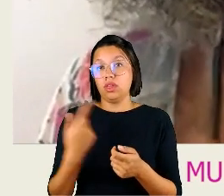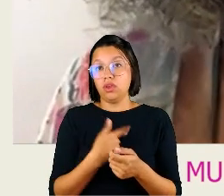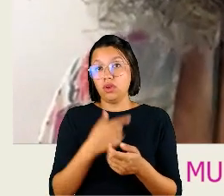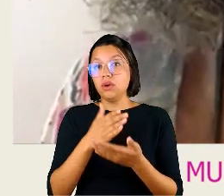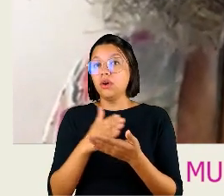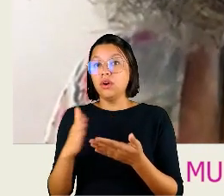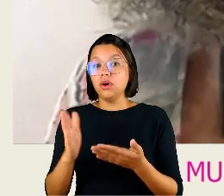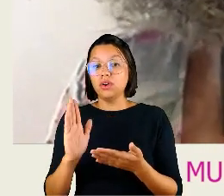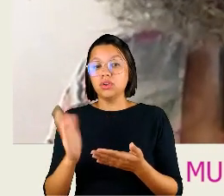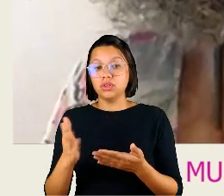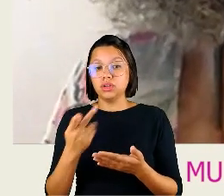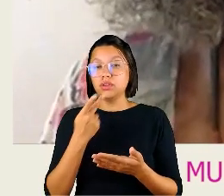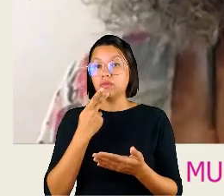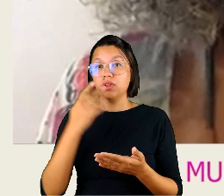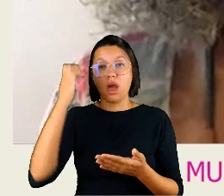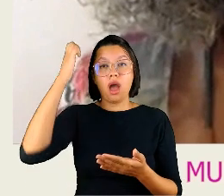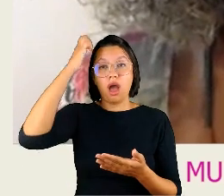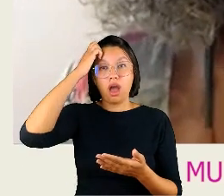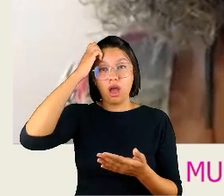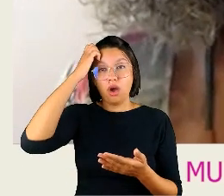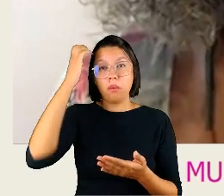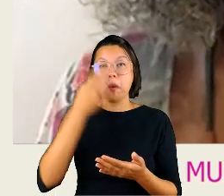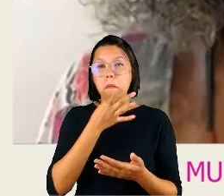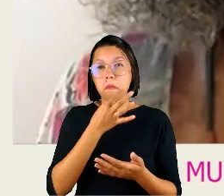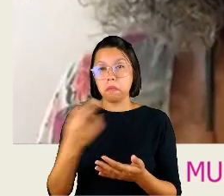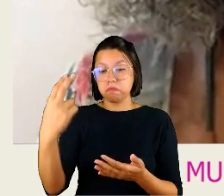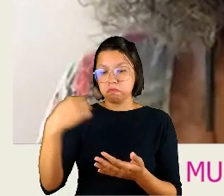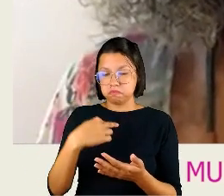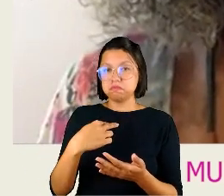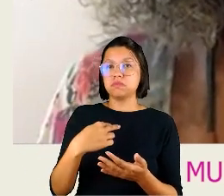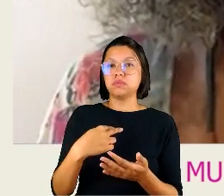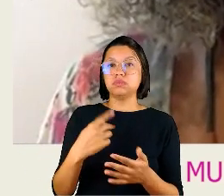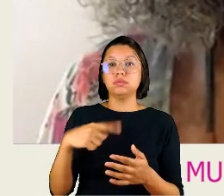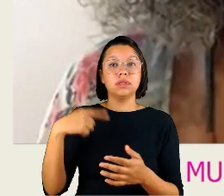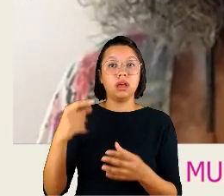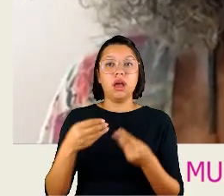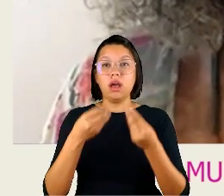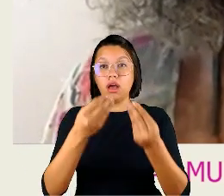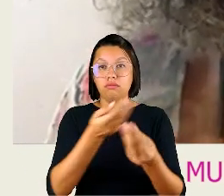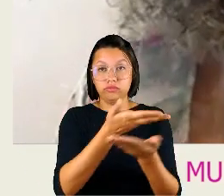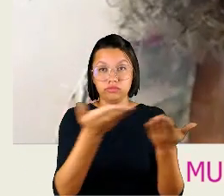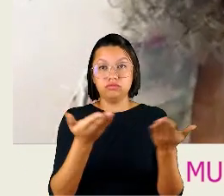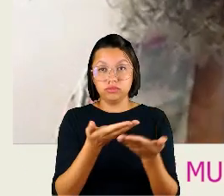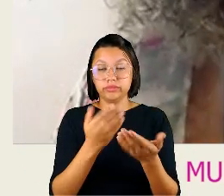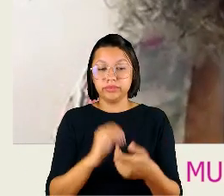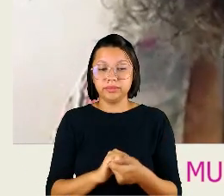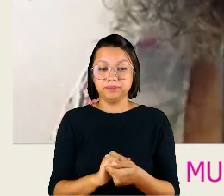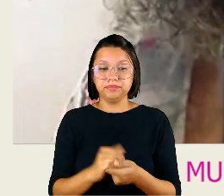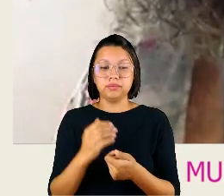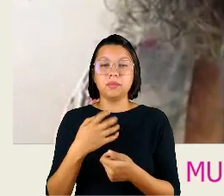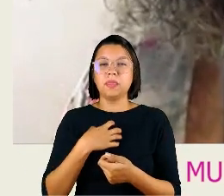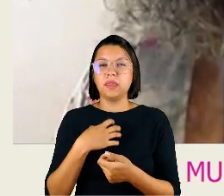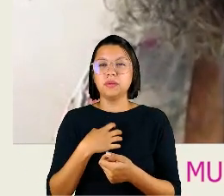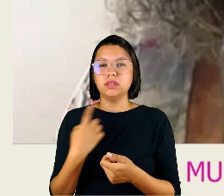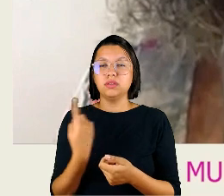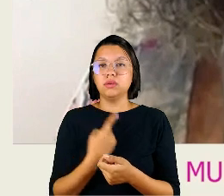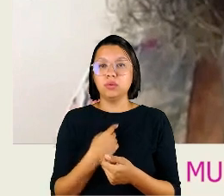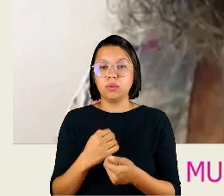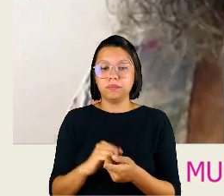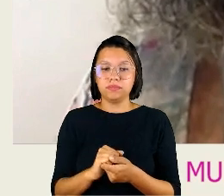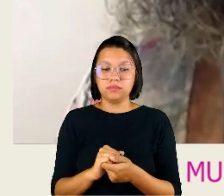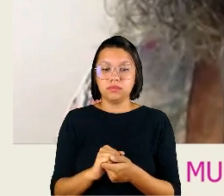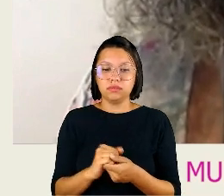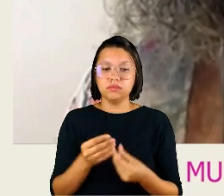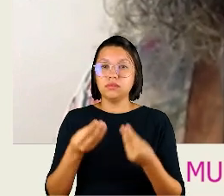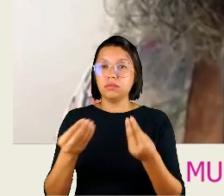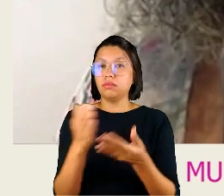a meia-culpa e a autocrítica para devolver a bola para as colegas debatedoras, eu sinto que nós